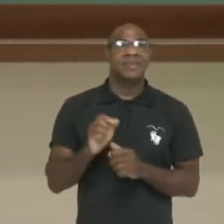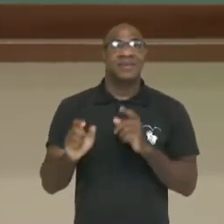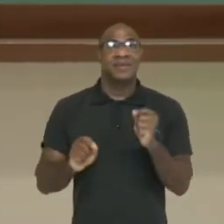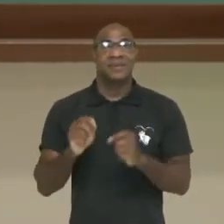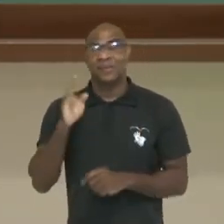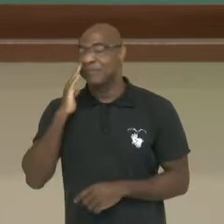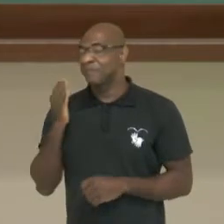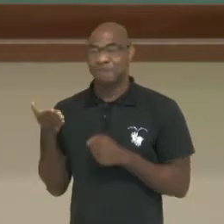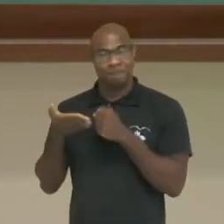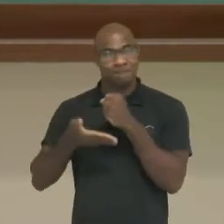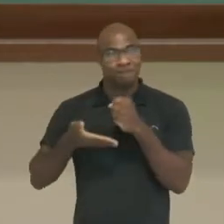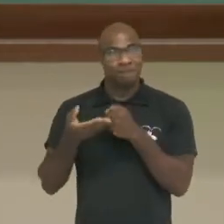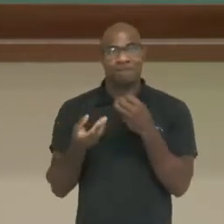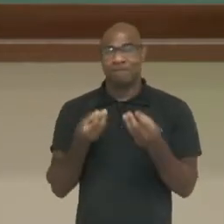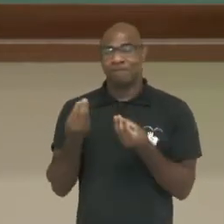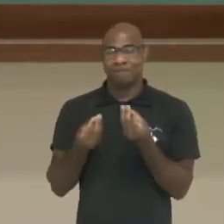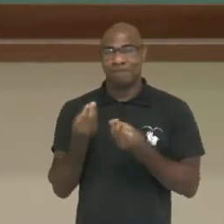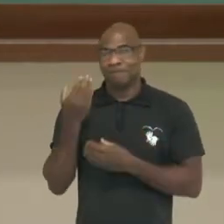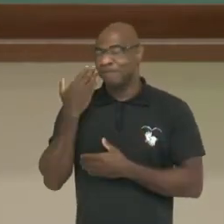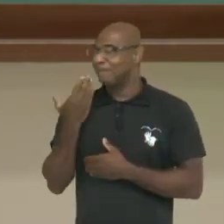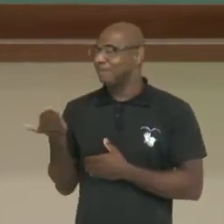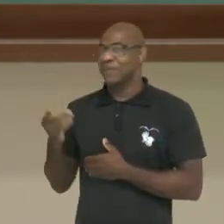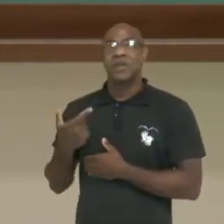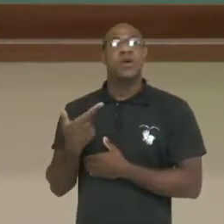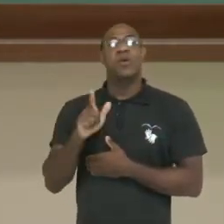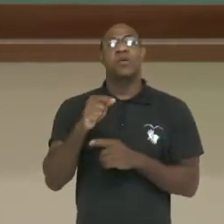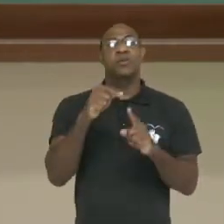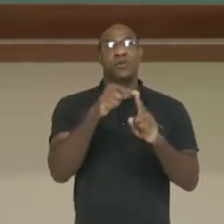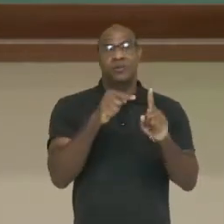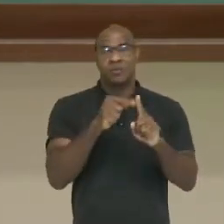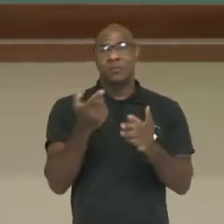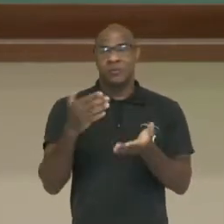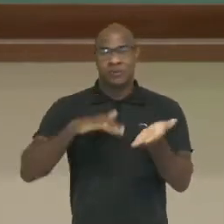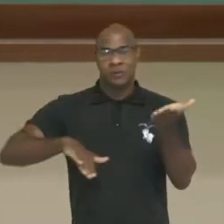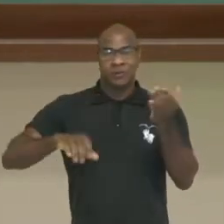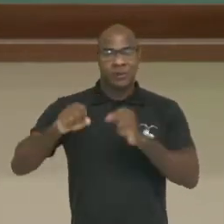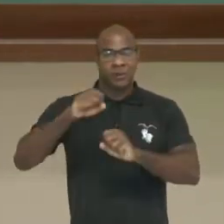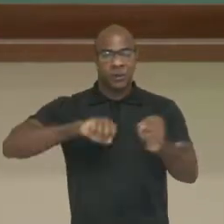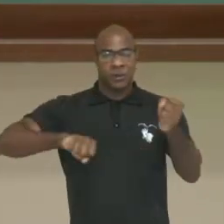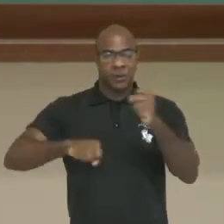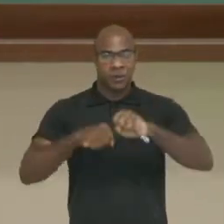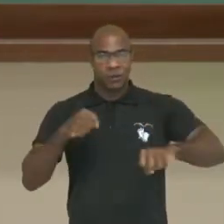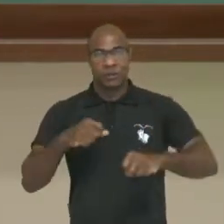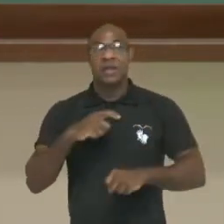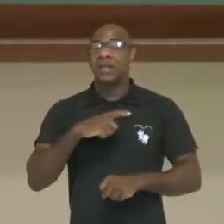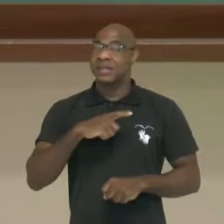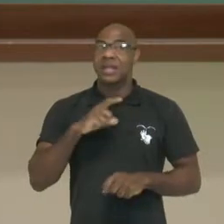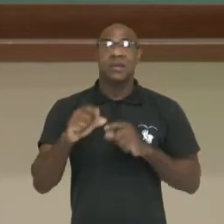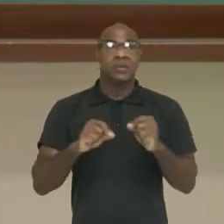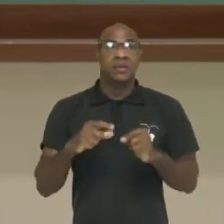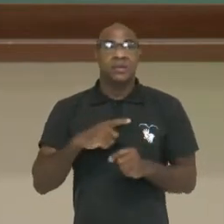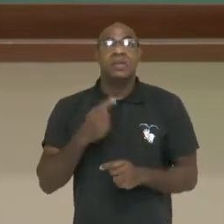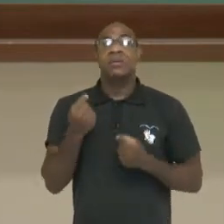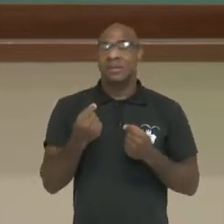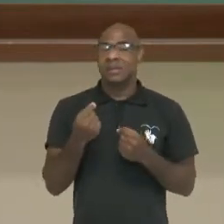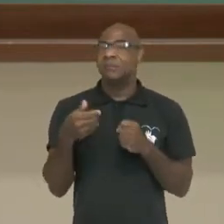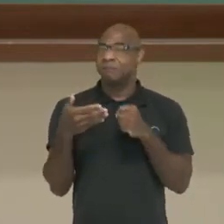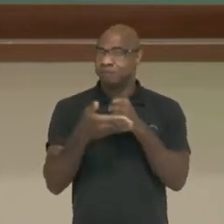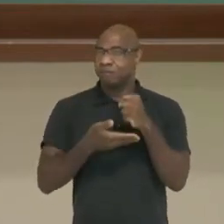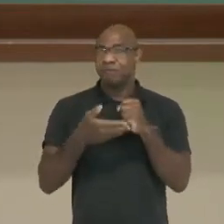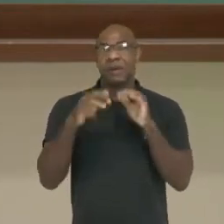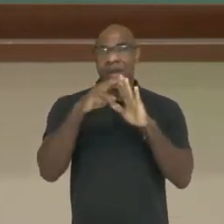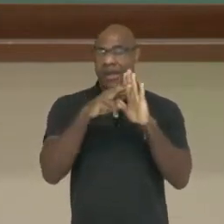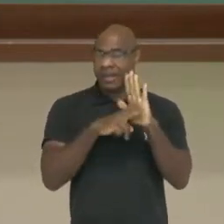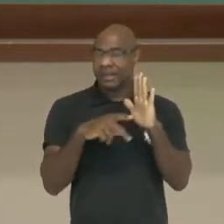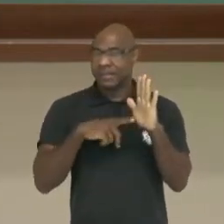as outras modalidades de lutas, todas elas possuem um arcabouço de fundamentos,